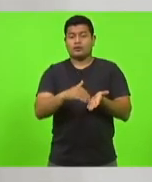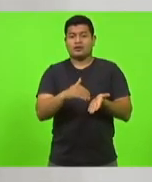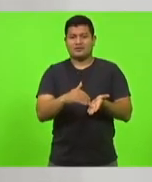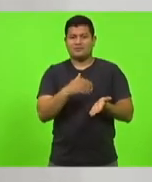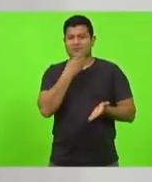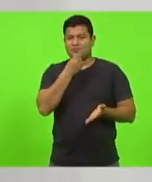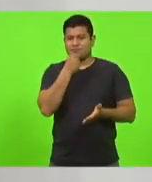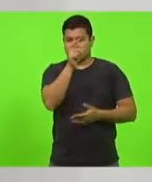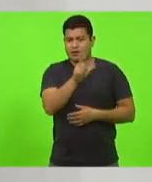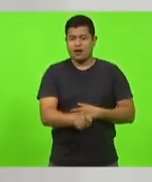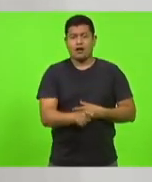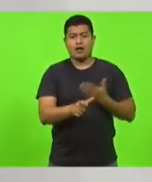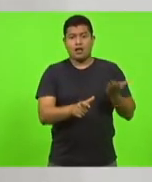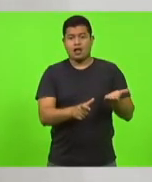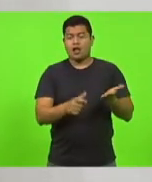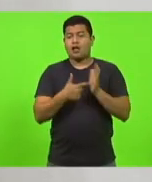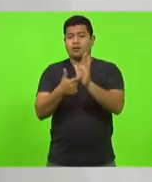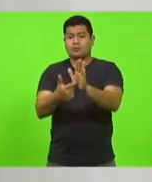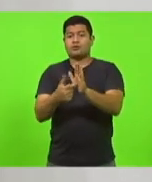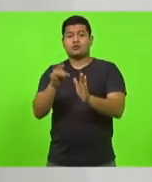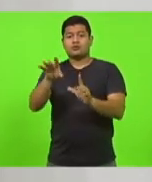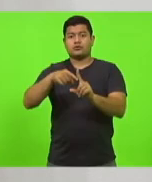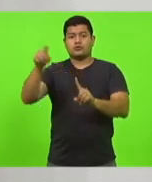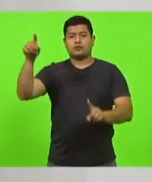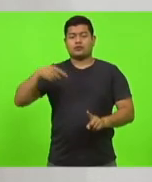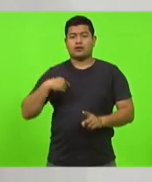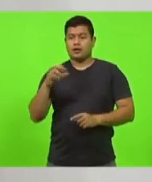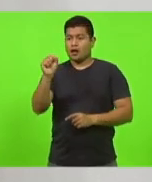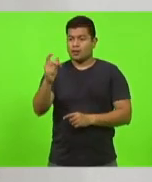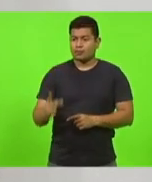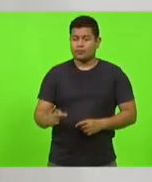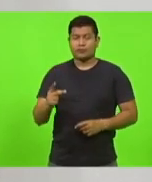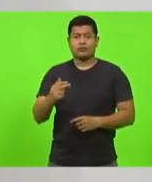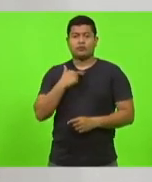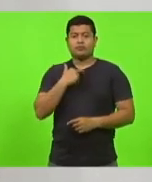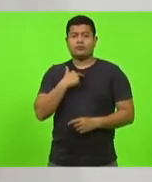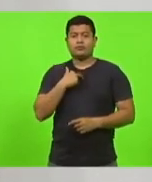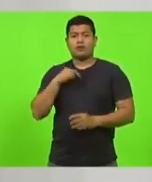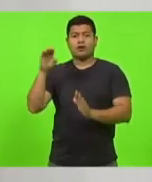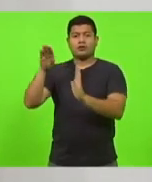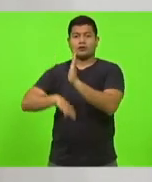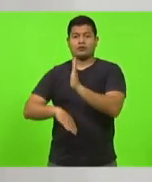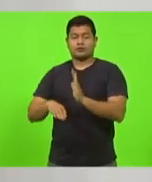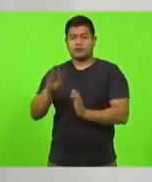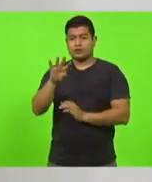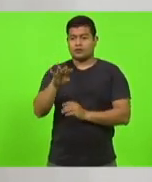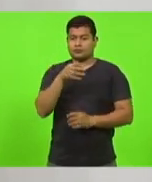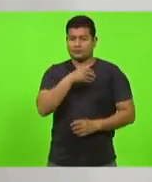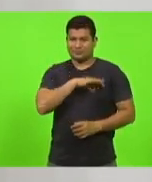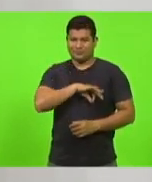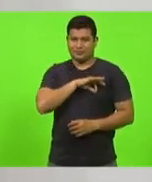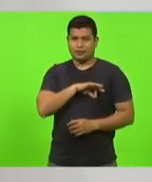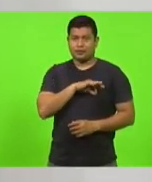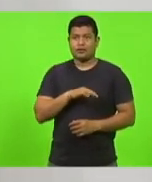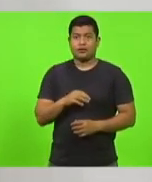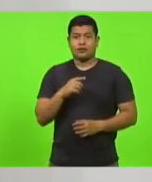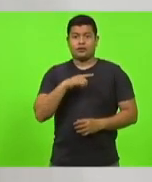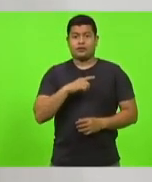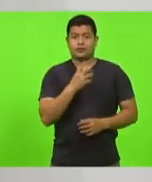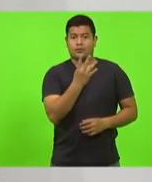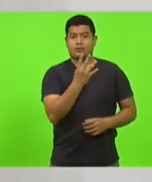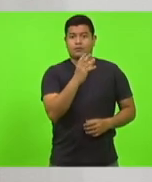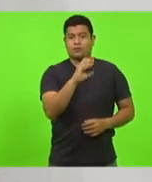de aposentados, que não pode mais ser computado com a folha de pagamento, nós temos